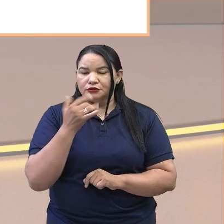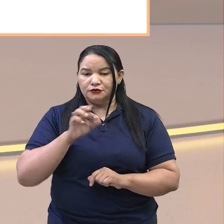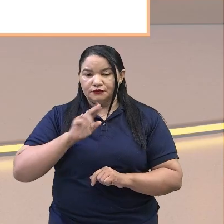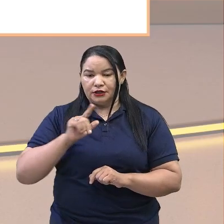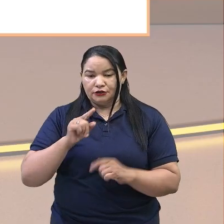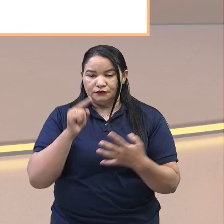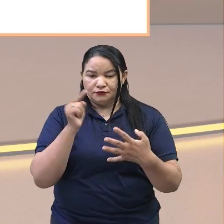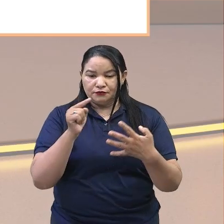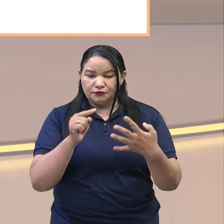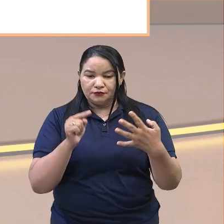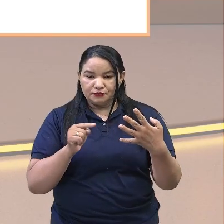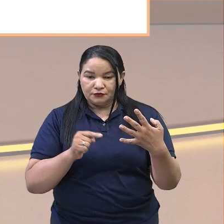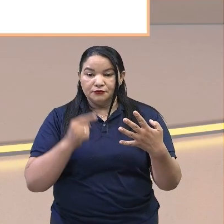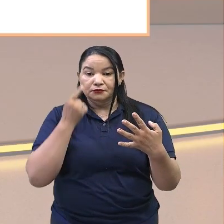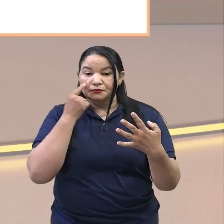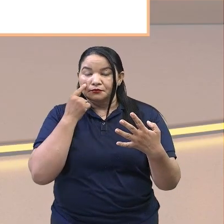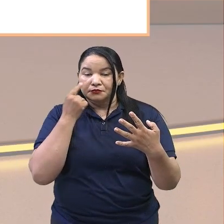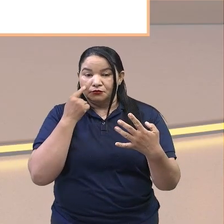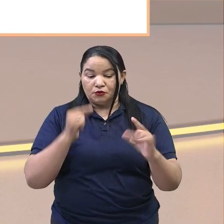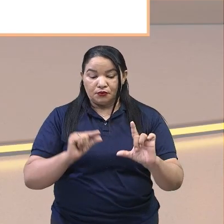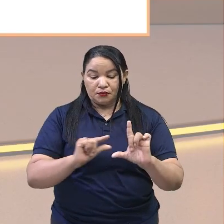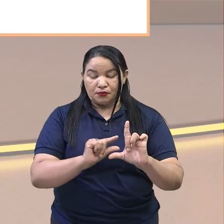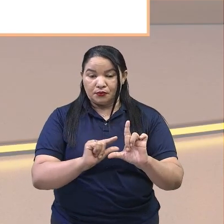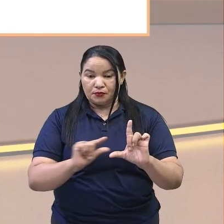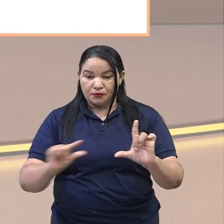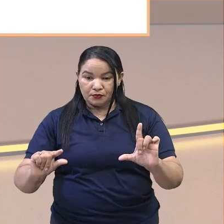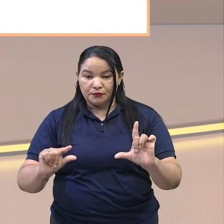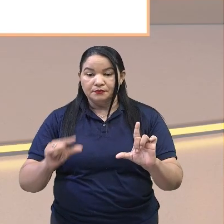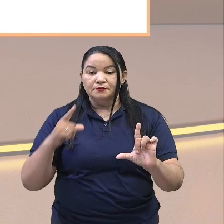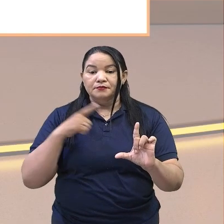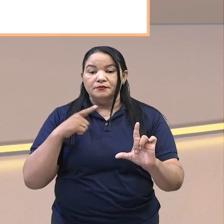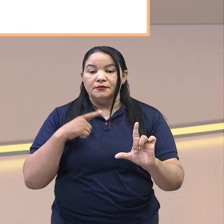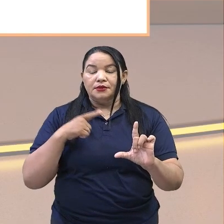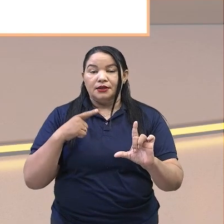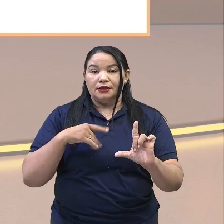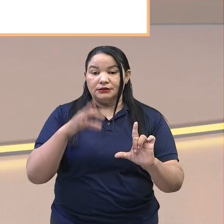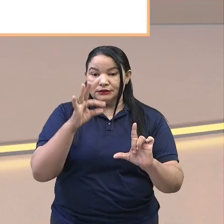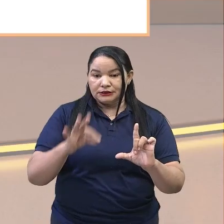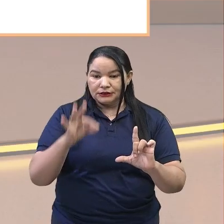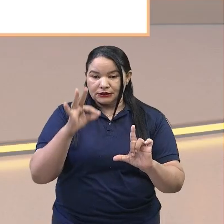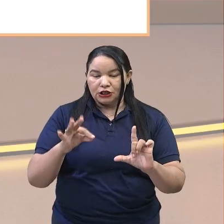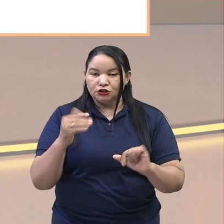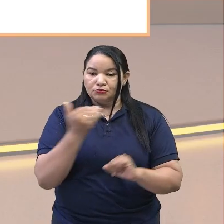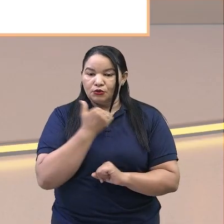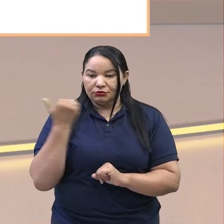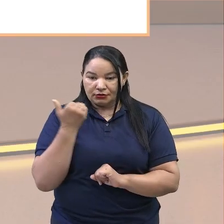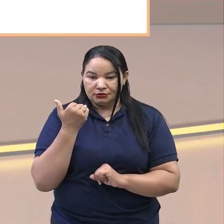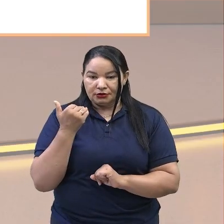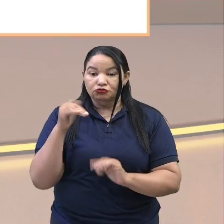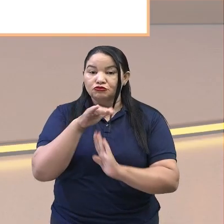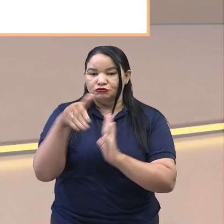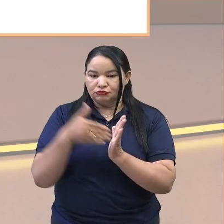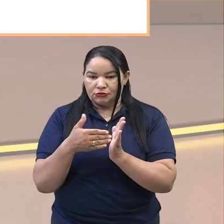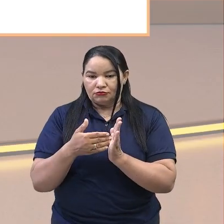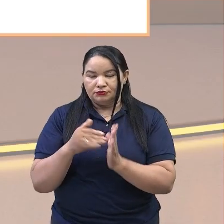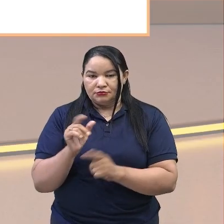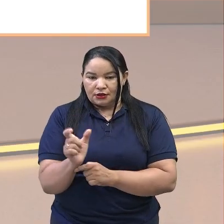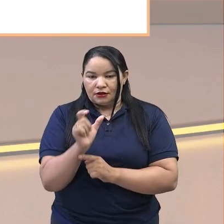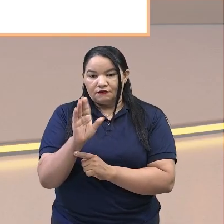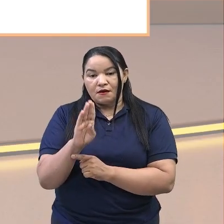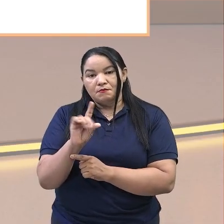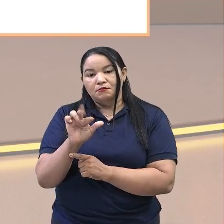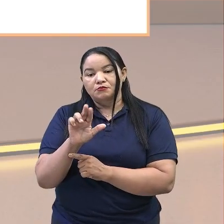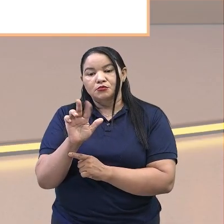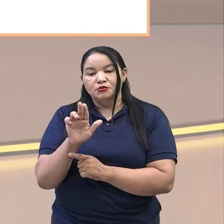aqui na nossa legenda, olha. Na legenda está escrito taxa bruta de mortalidade. Então, a gente tem, nesses tons mais